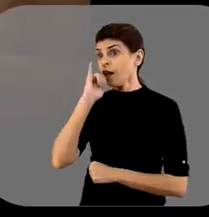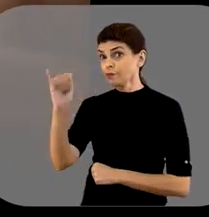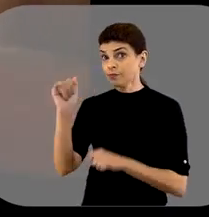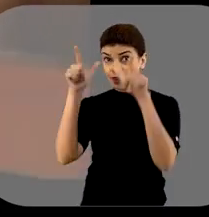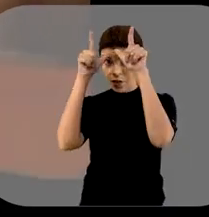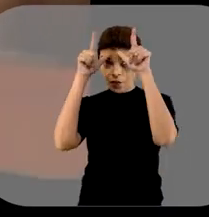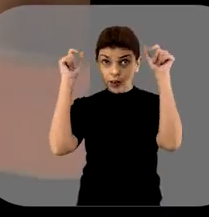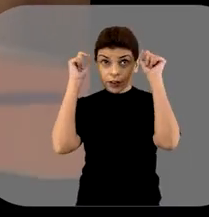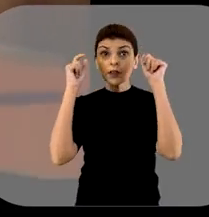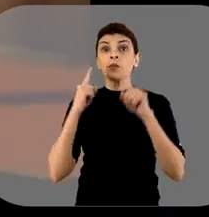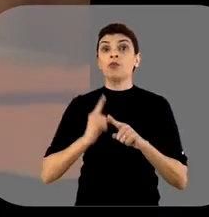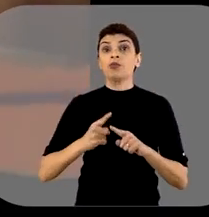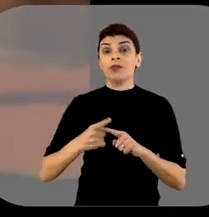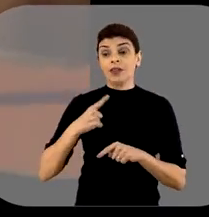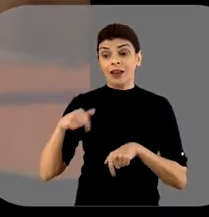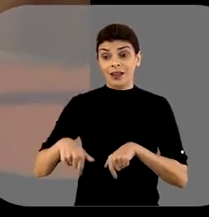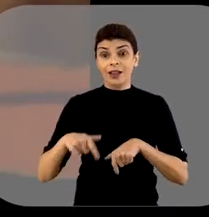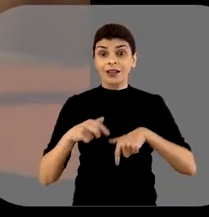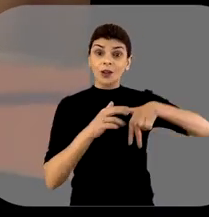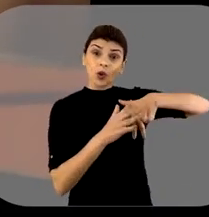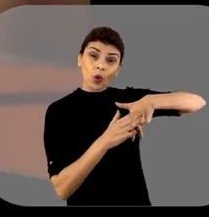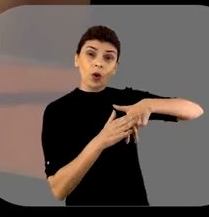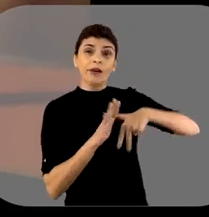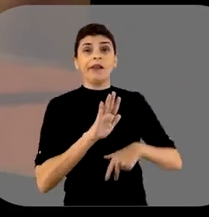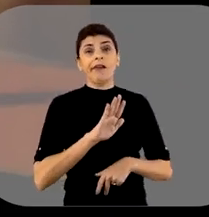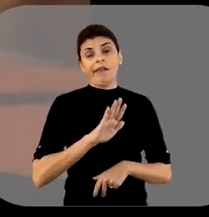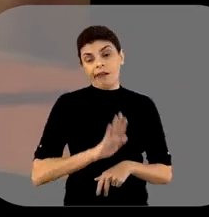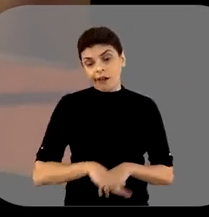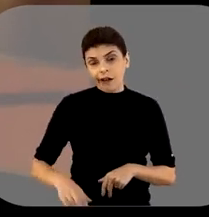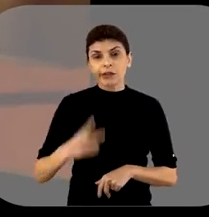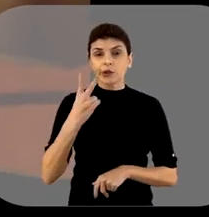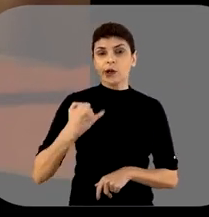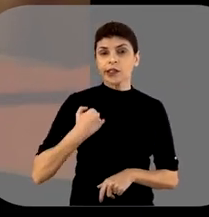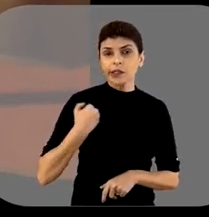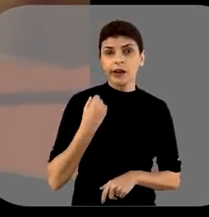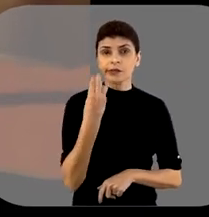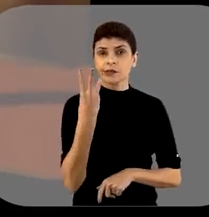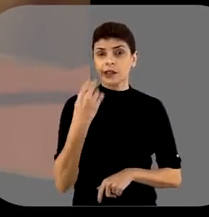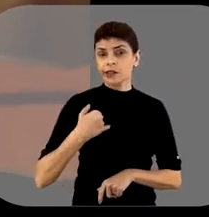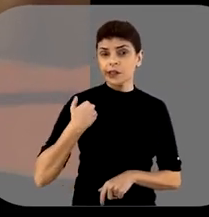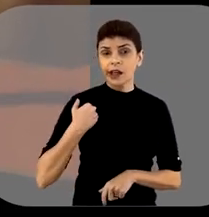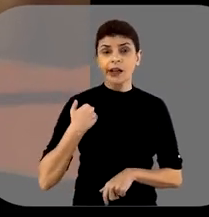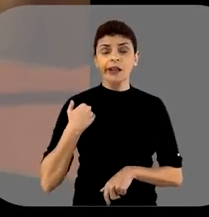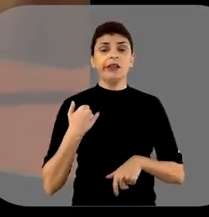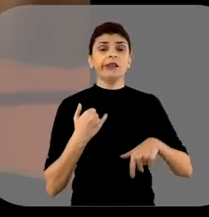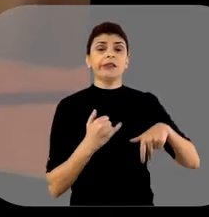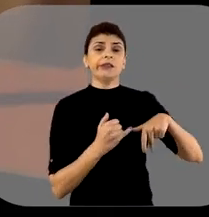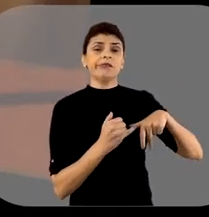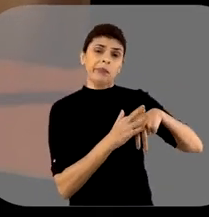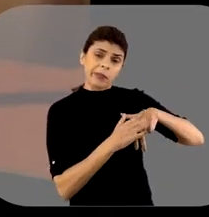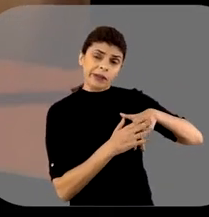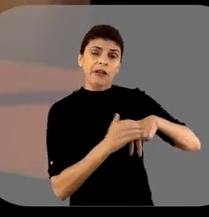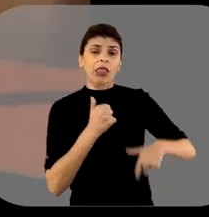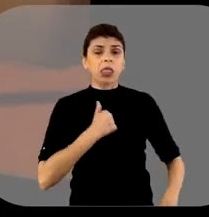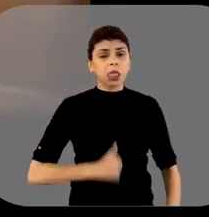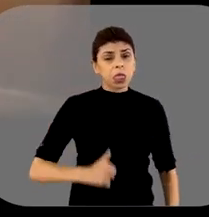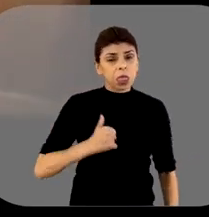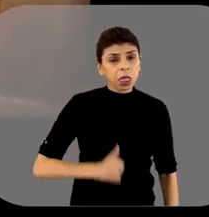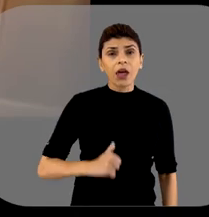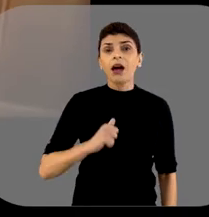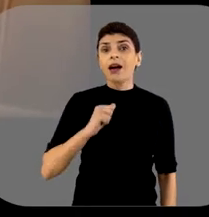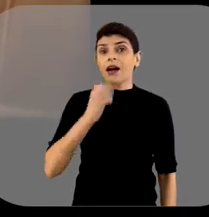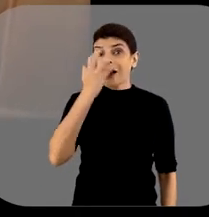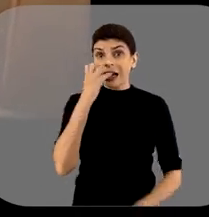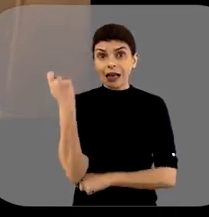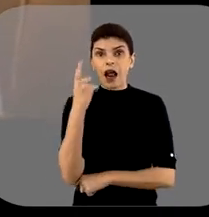enfermeira, porque tem doente aqui, criança de 2 anos, 3 anos, tá com diarreia, é grave.